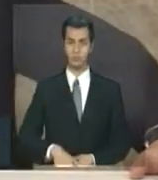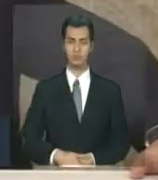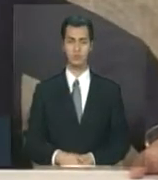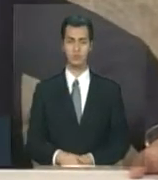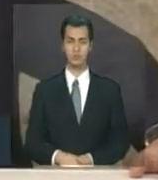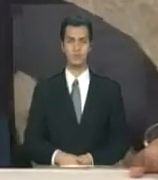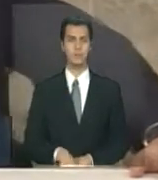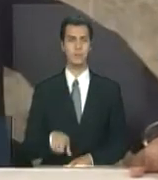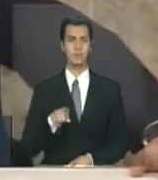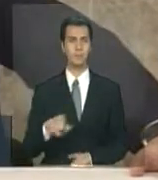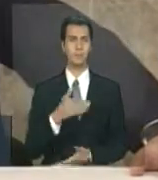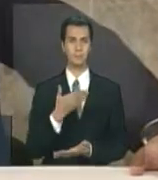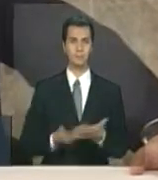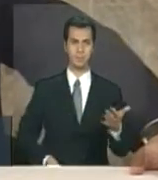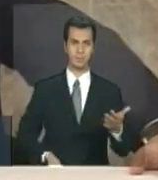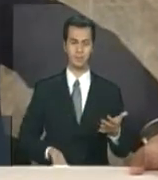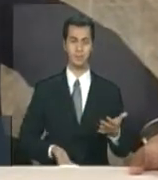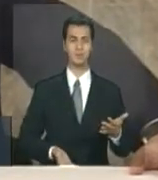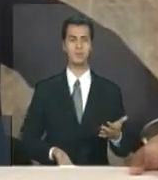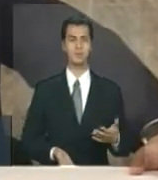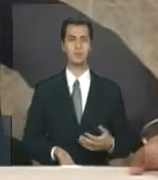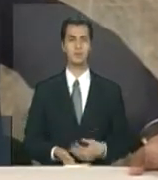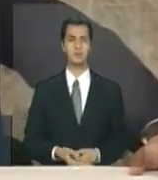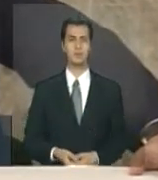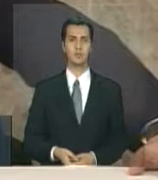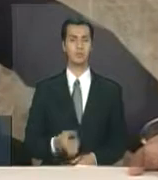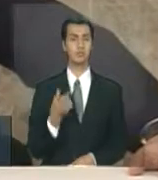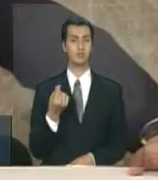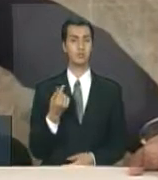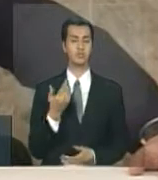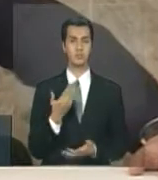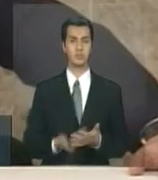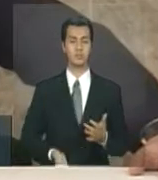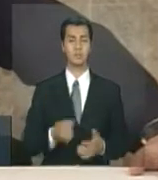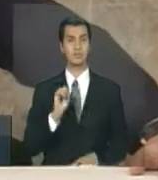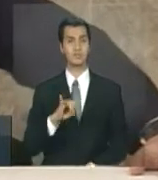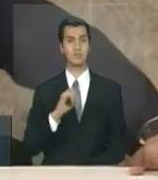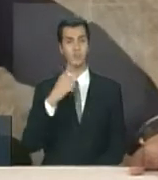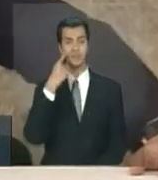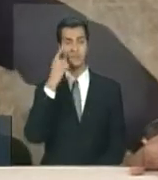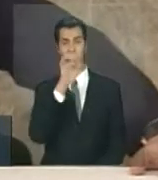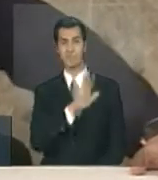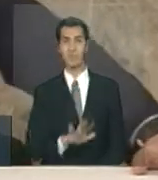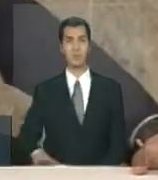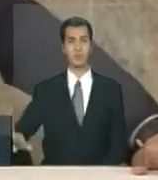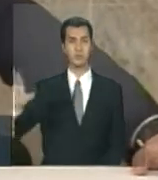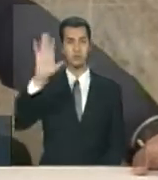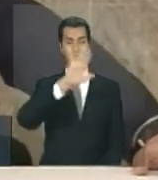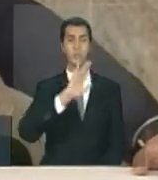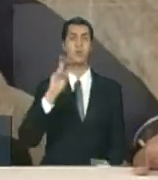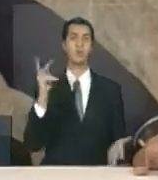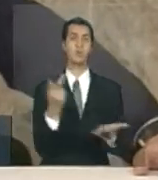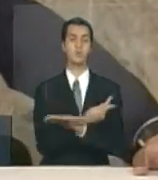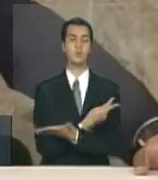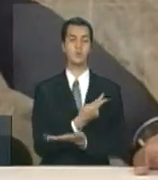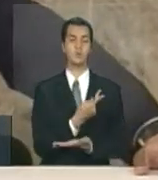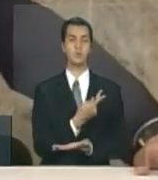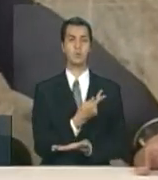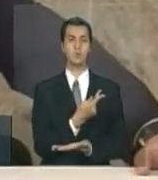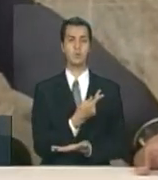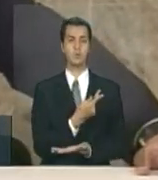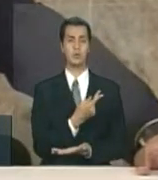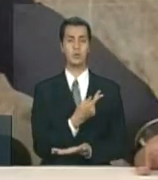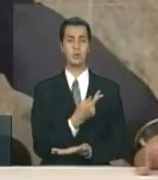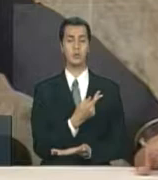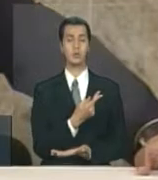Esse prejuízo, se nós olharmos o cenário nacional, a quebra na safra não será